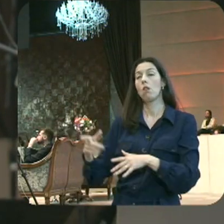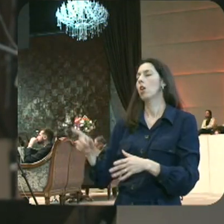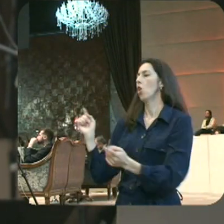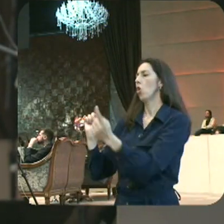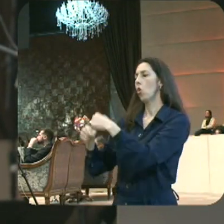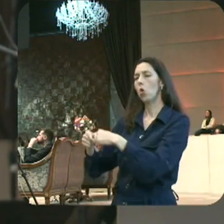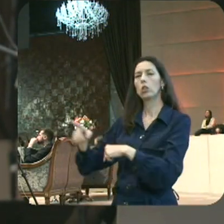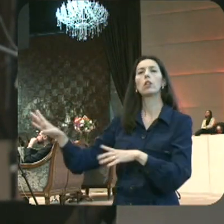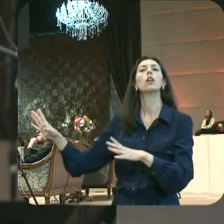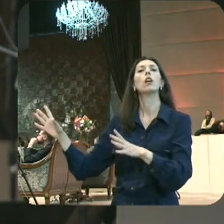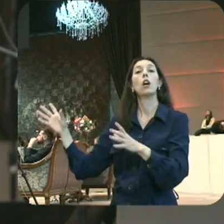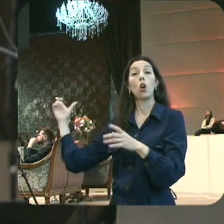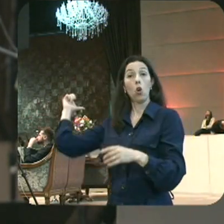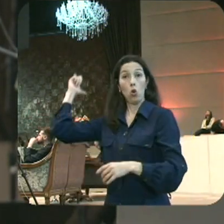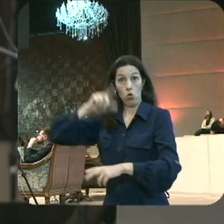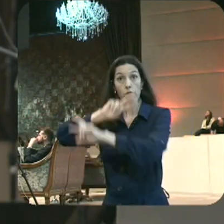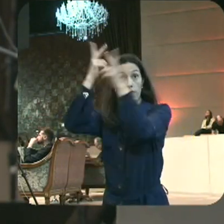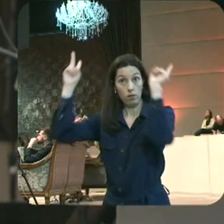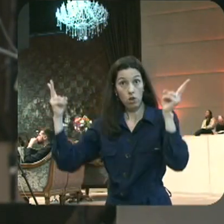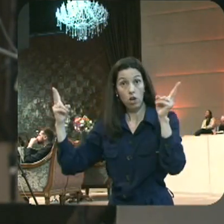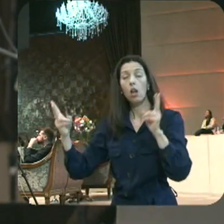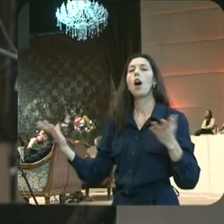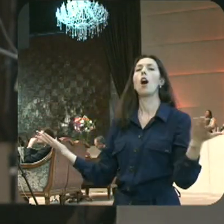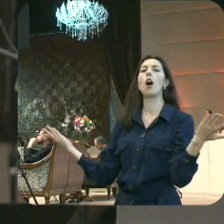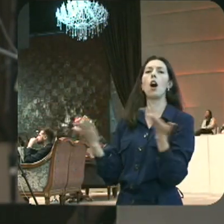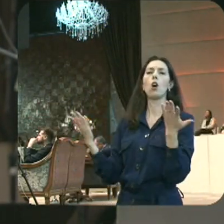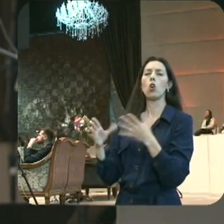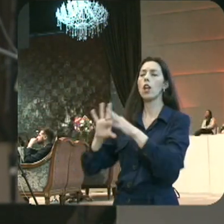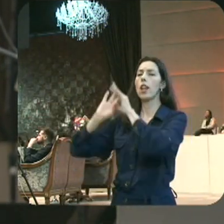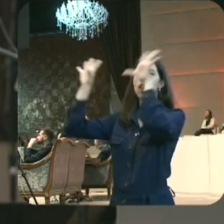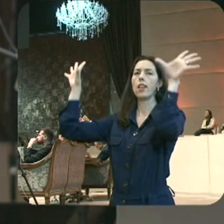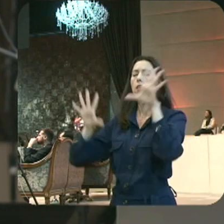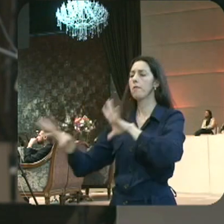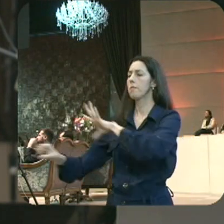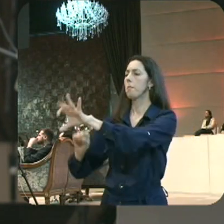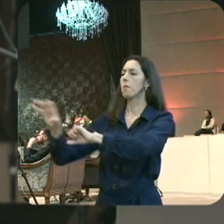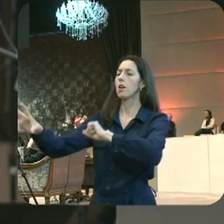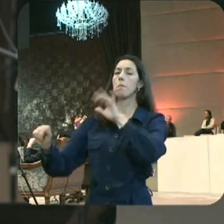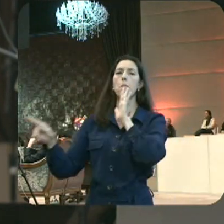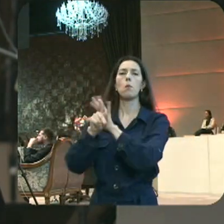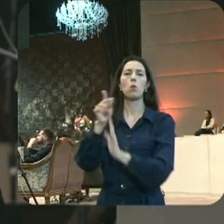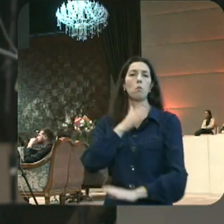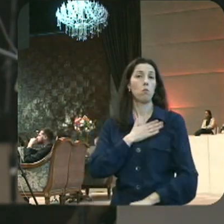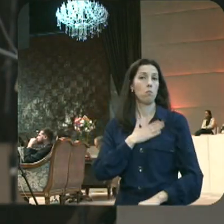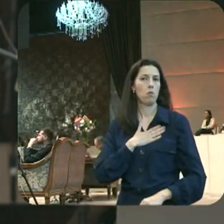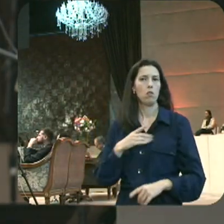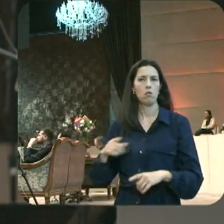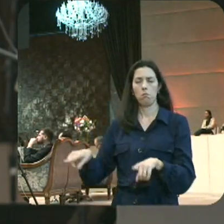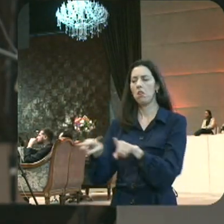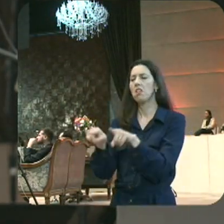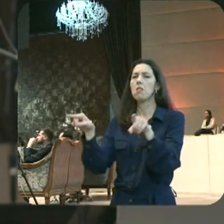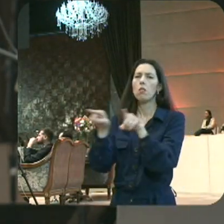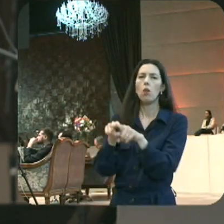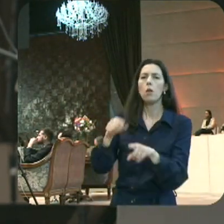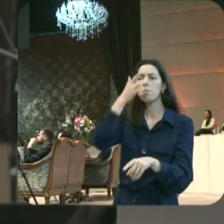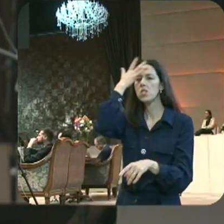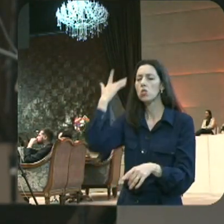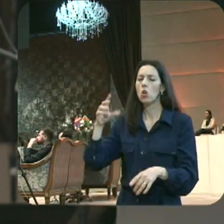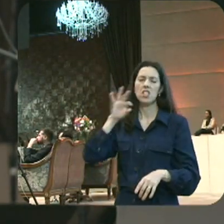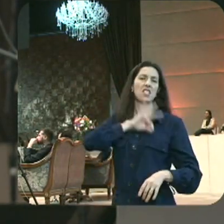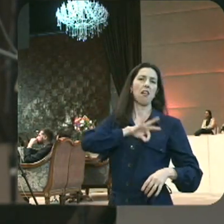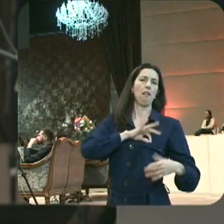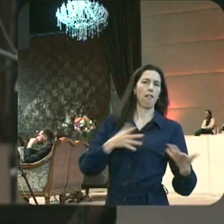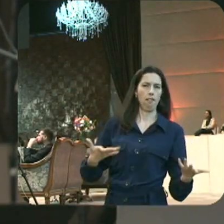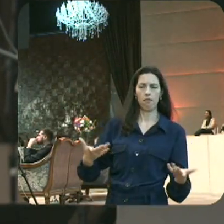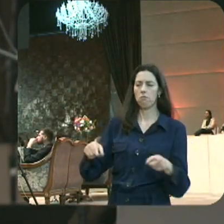tomarem aquilo que eles conquistavam como seu, como despojo de guerra. Era a recompensa do soldado. Mas